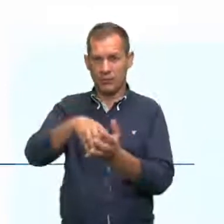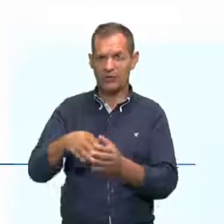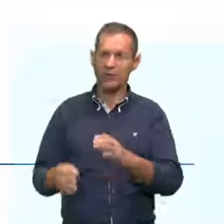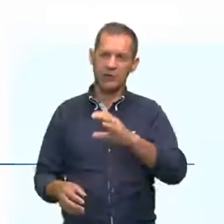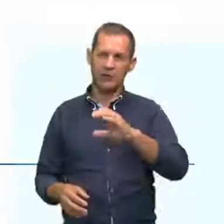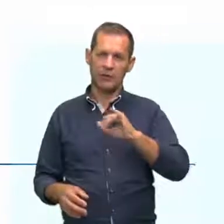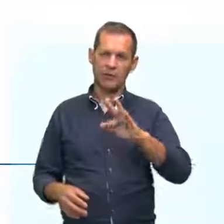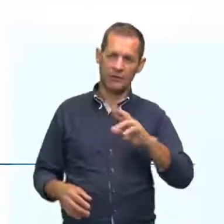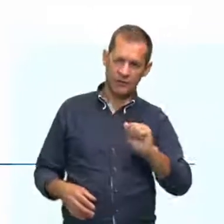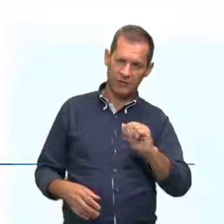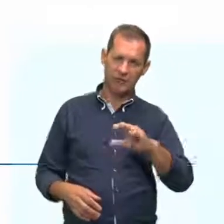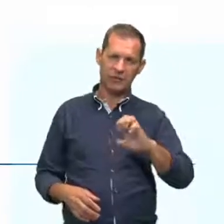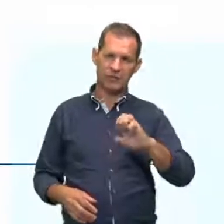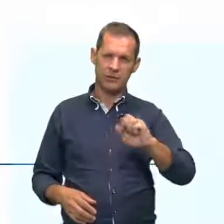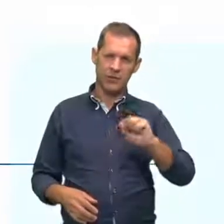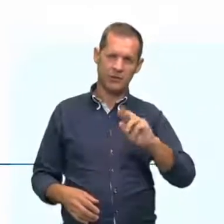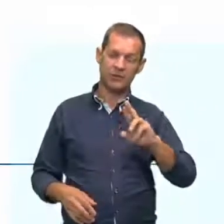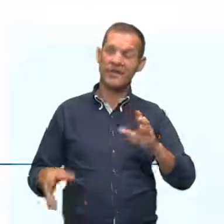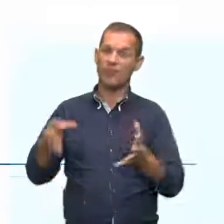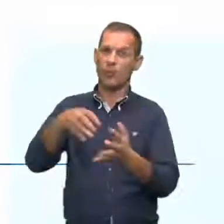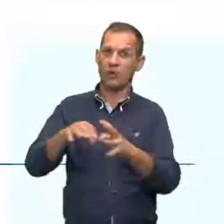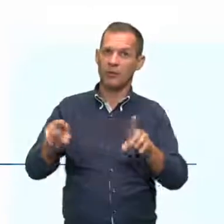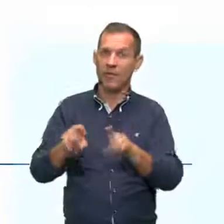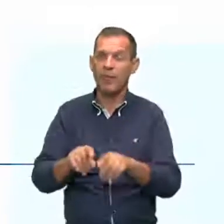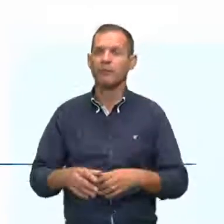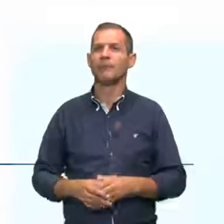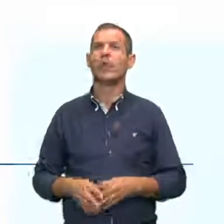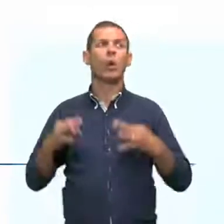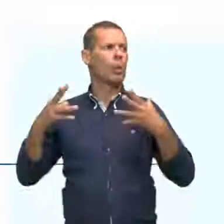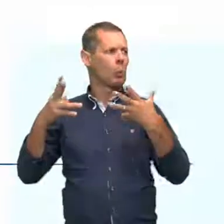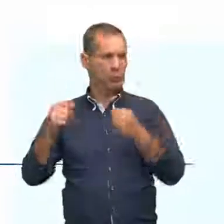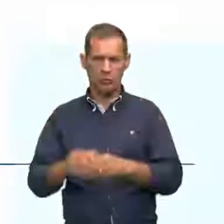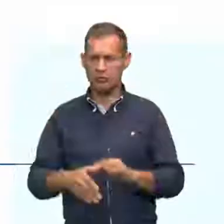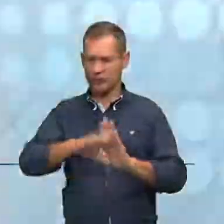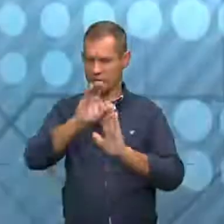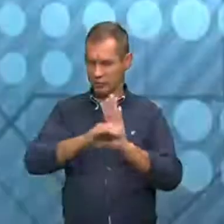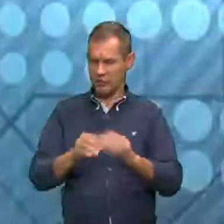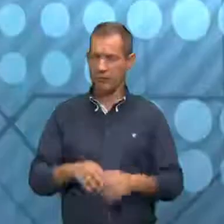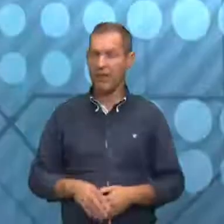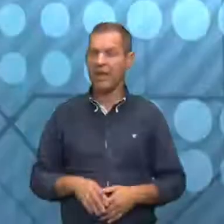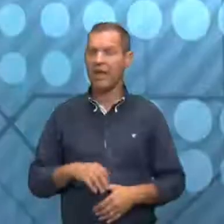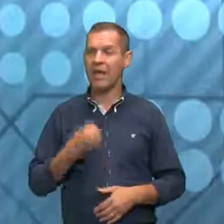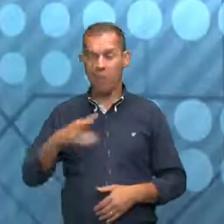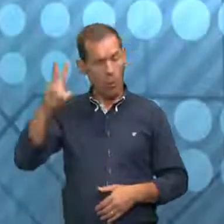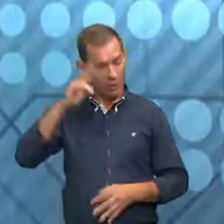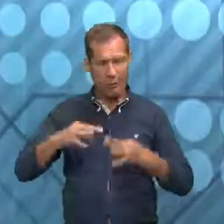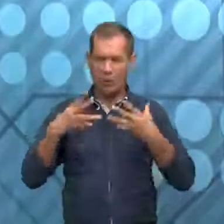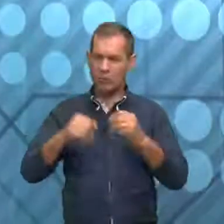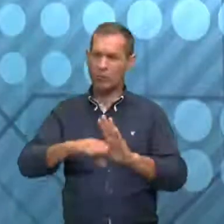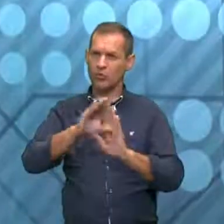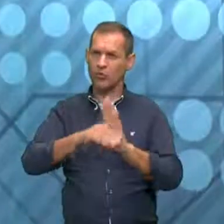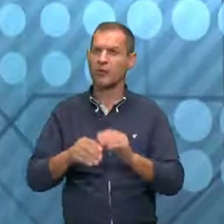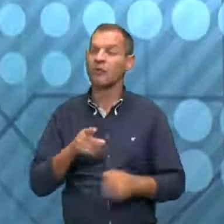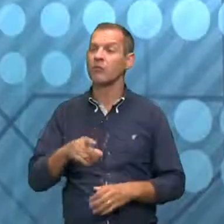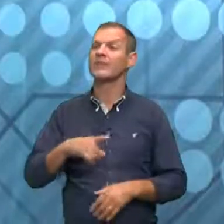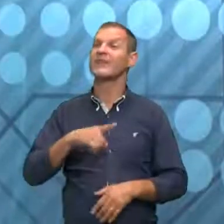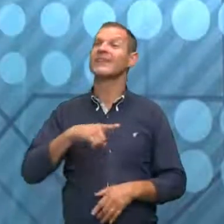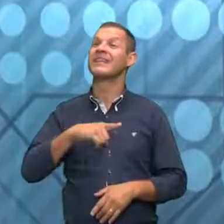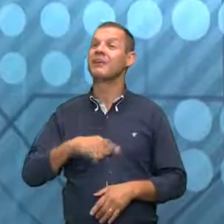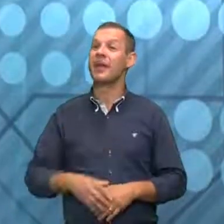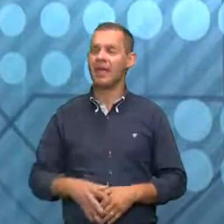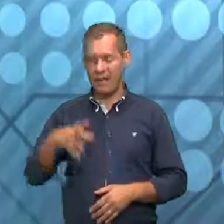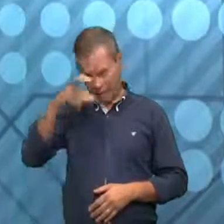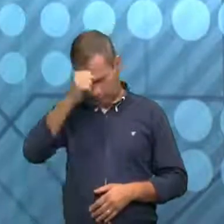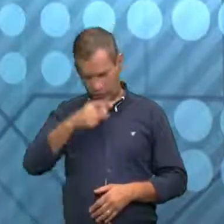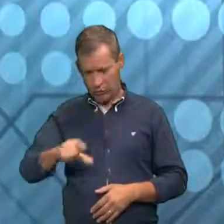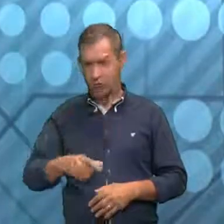com a esteganografia e com a criptografia. E todos esses conceitos, vale a pena lembrar que todos esses conceitos você vai também